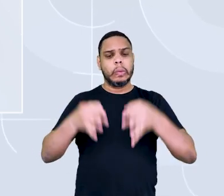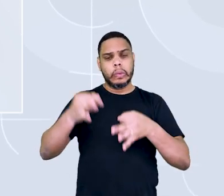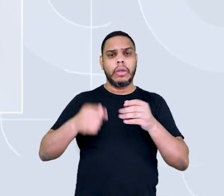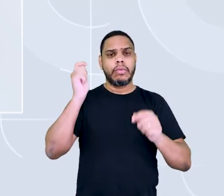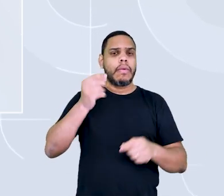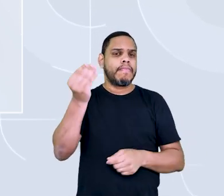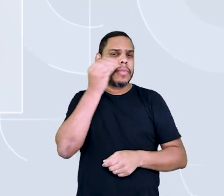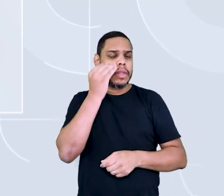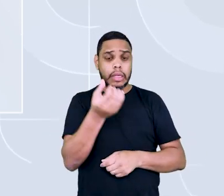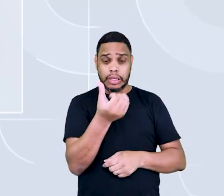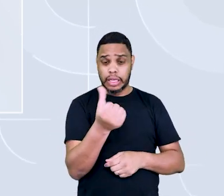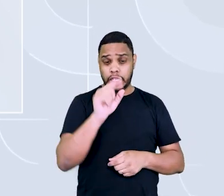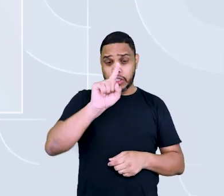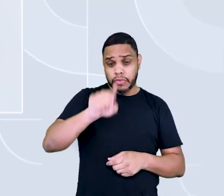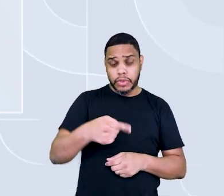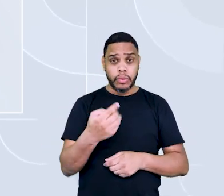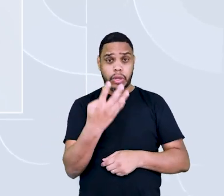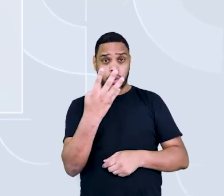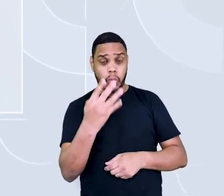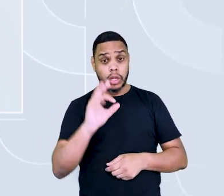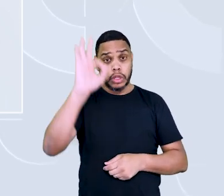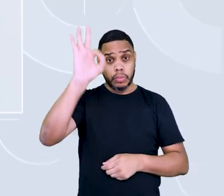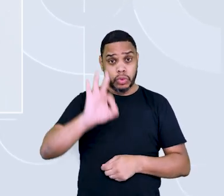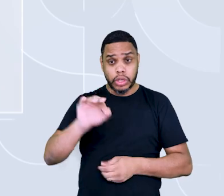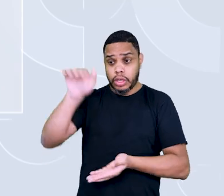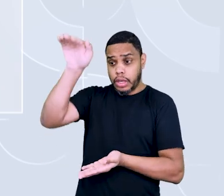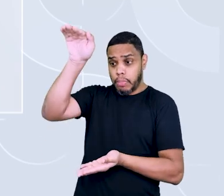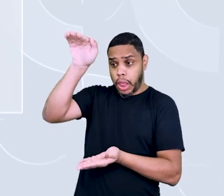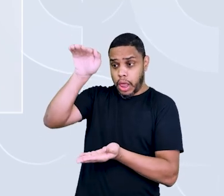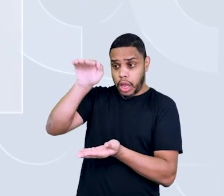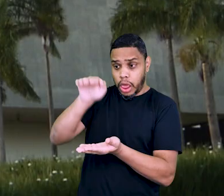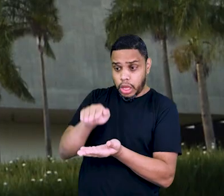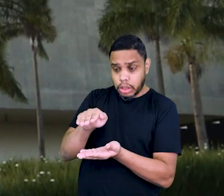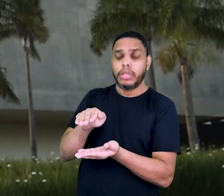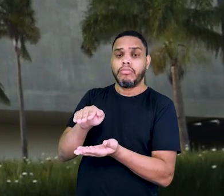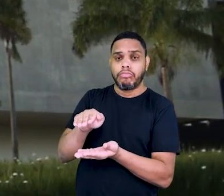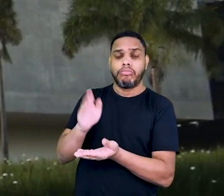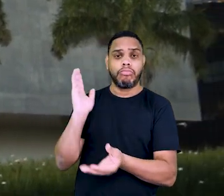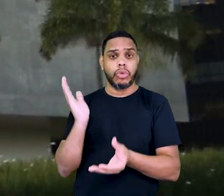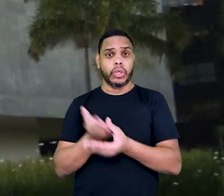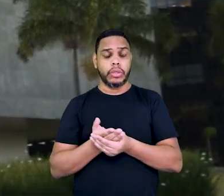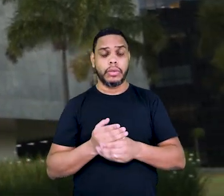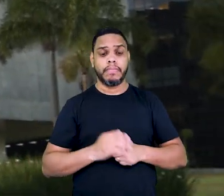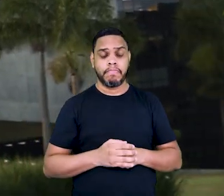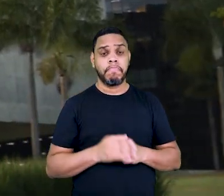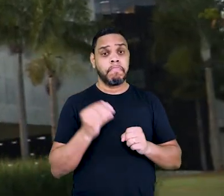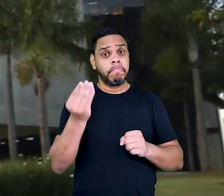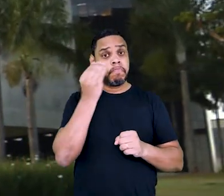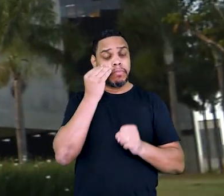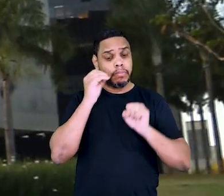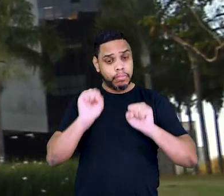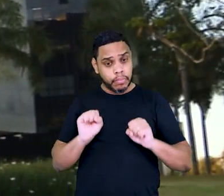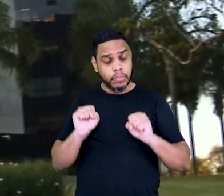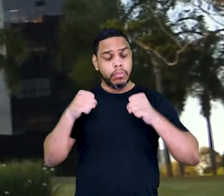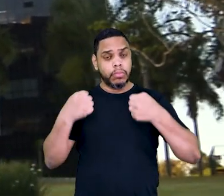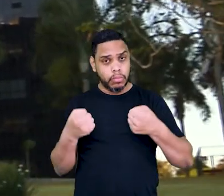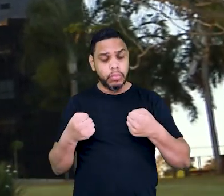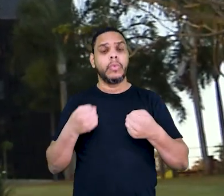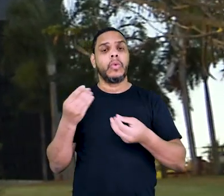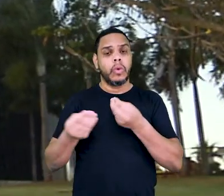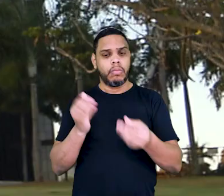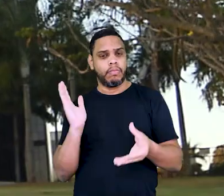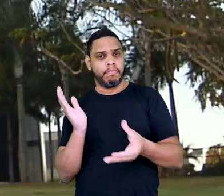em 6,4% o recebimento de processos. Para concentrar esforços na redução do acervo de